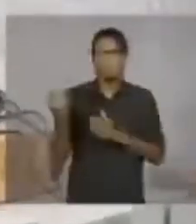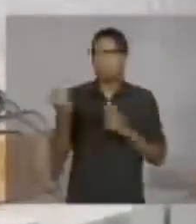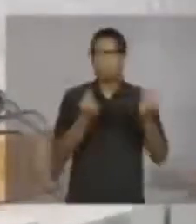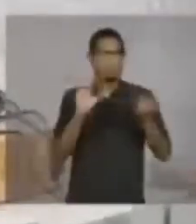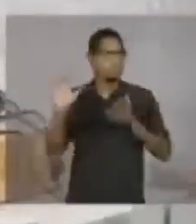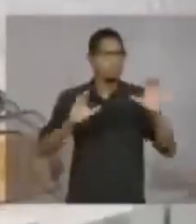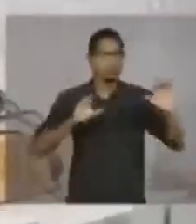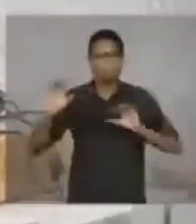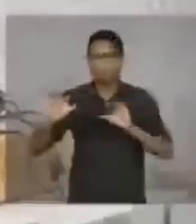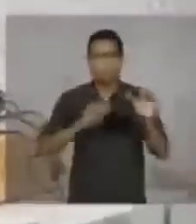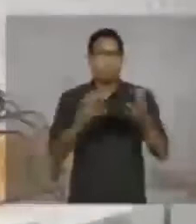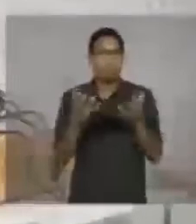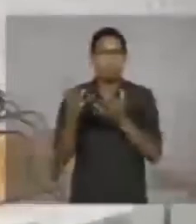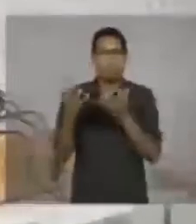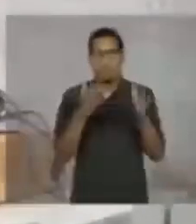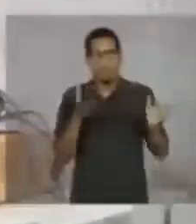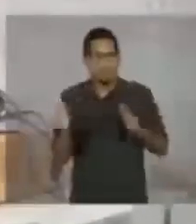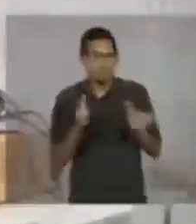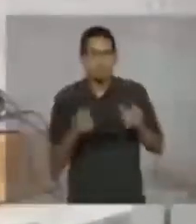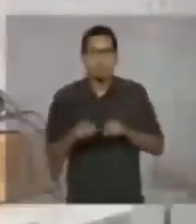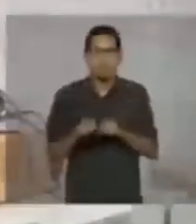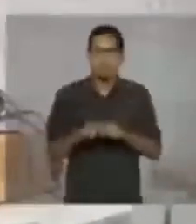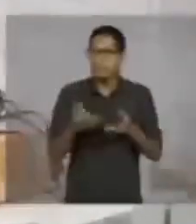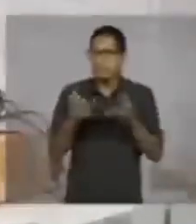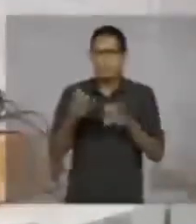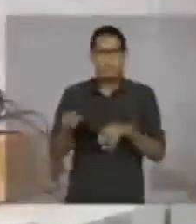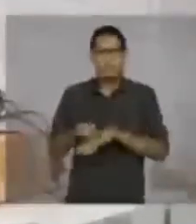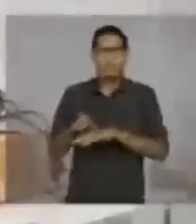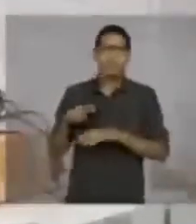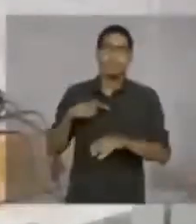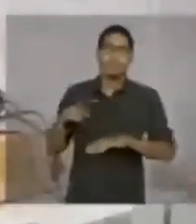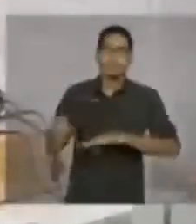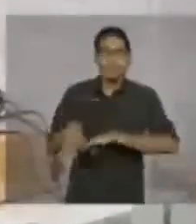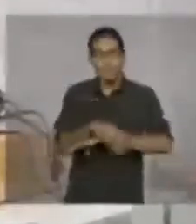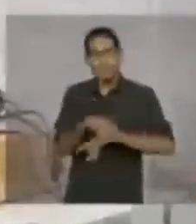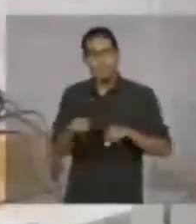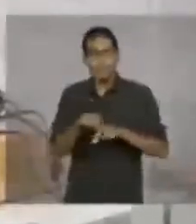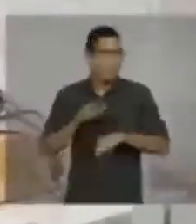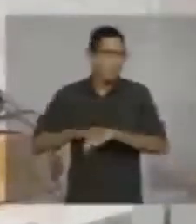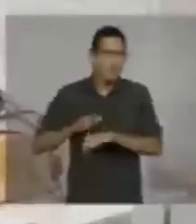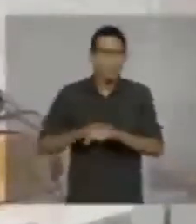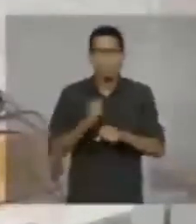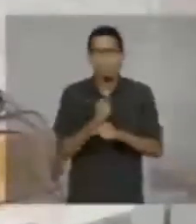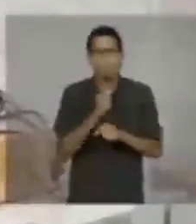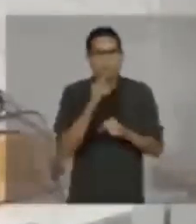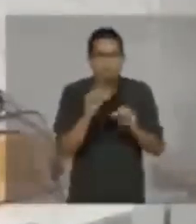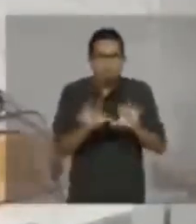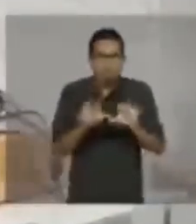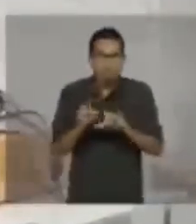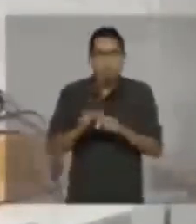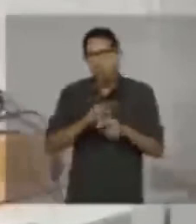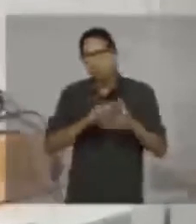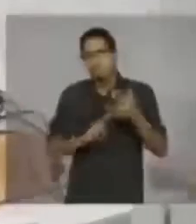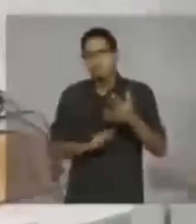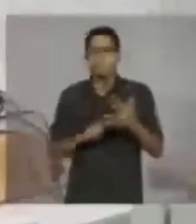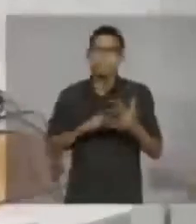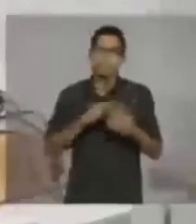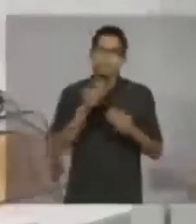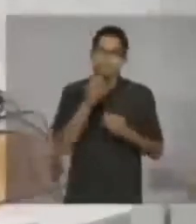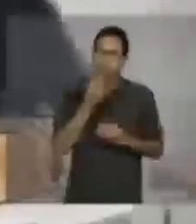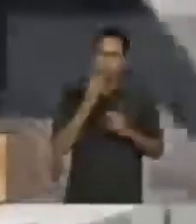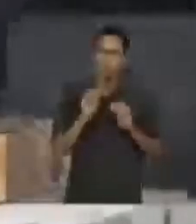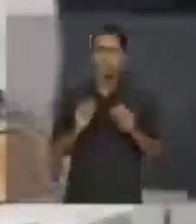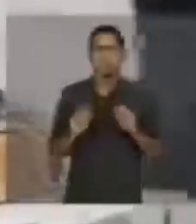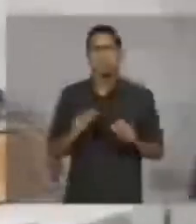dinheiro para habitação, mais dinheiro para acessibilidade, mais dinheiro para calçadas, para obras de drenagem e assim por diante. E tem essa possibilidade